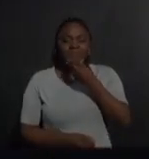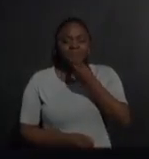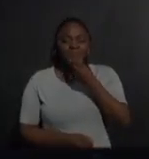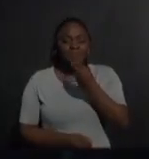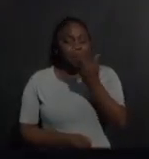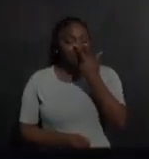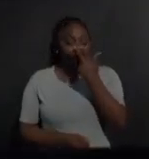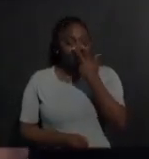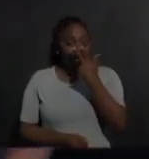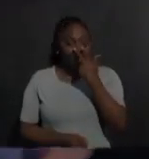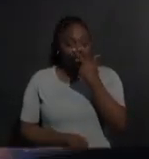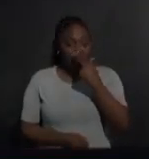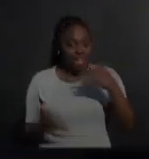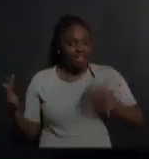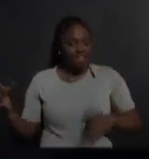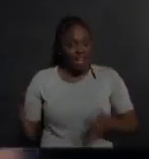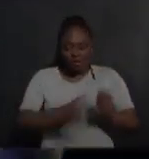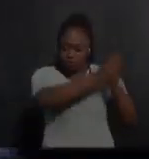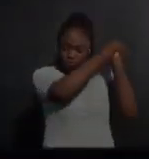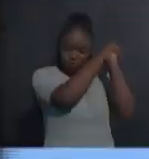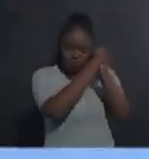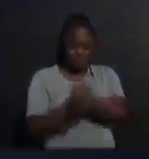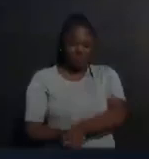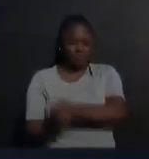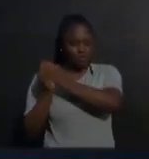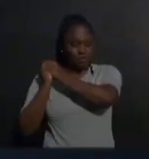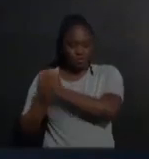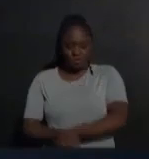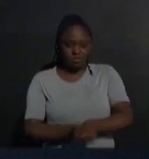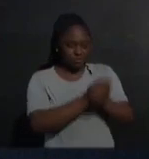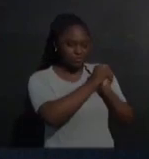parece que eles pegaram essa guitarra e foram na cara dele assim, ó.